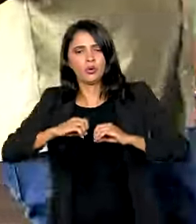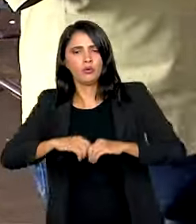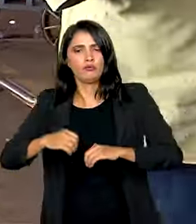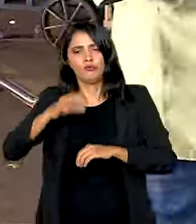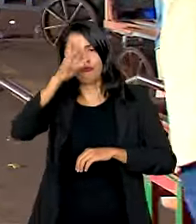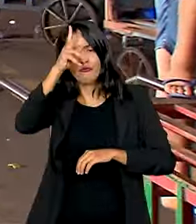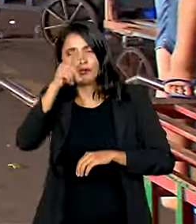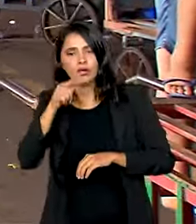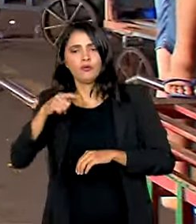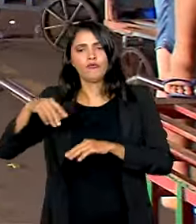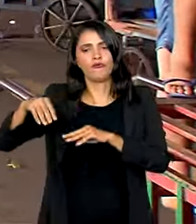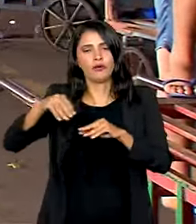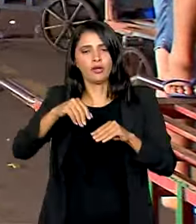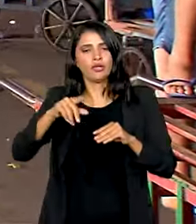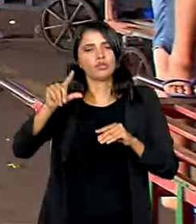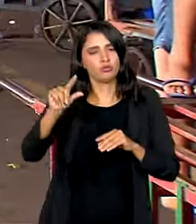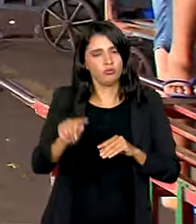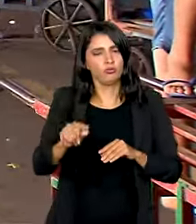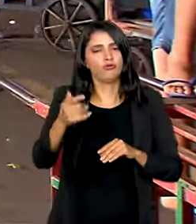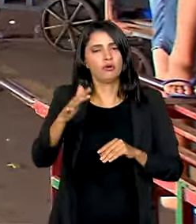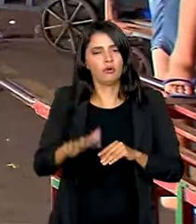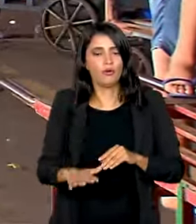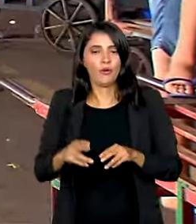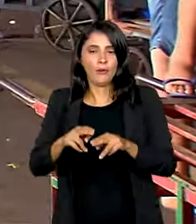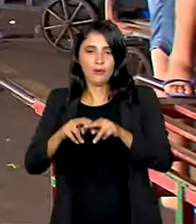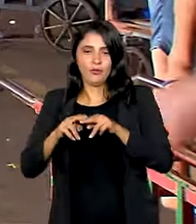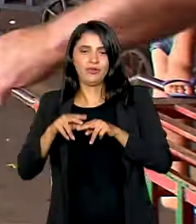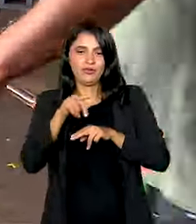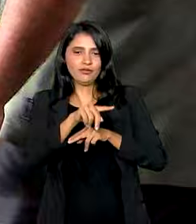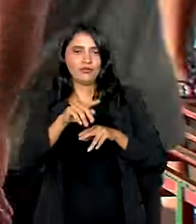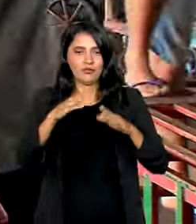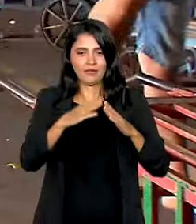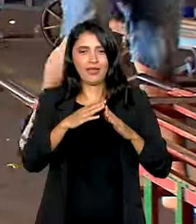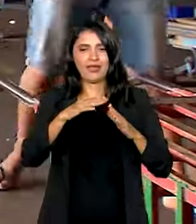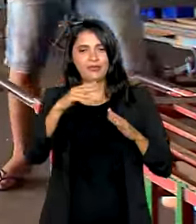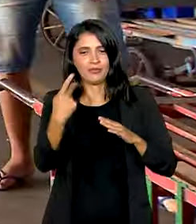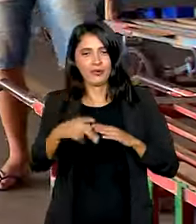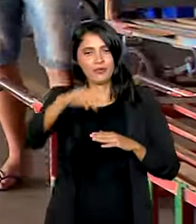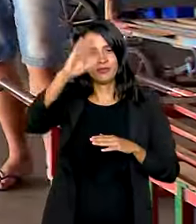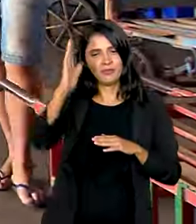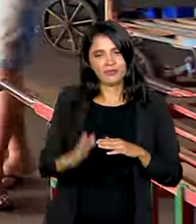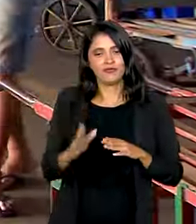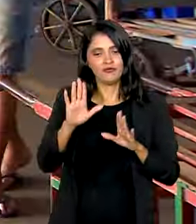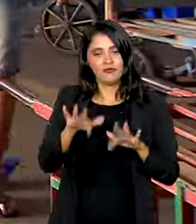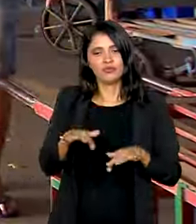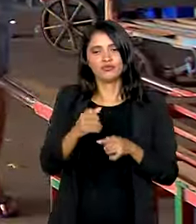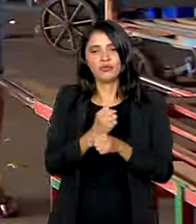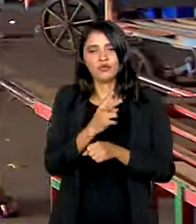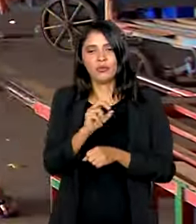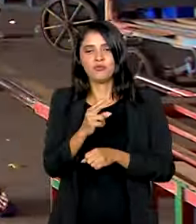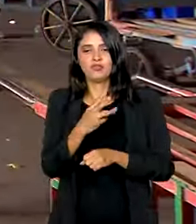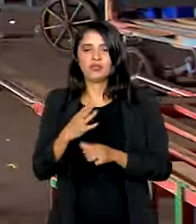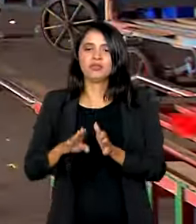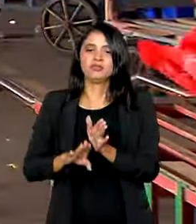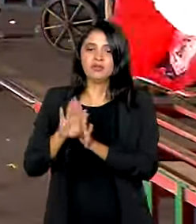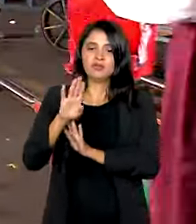farinha. Por conta disso, o consumo nos lares brasileiros encerrou 2023 em alta de